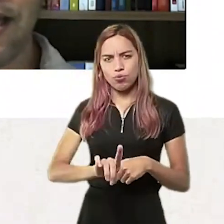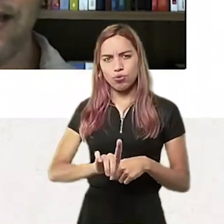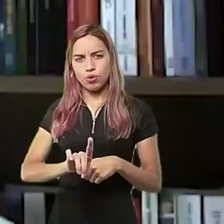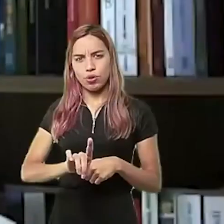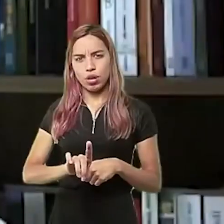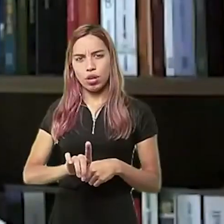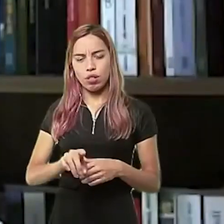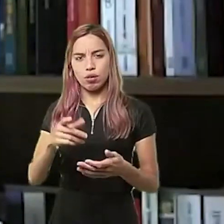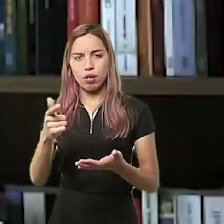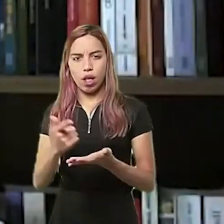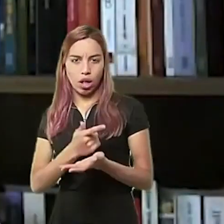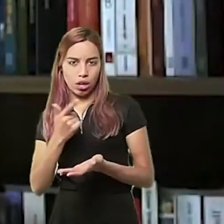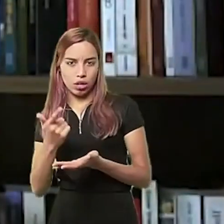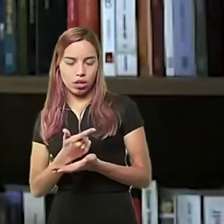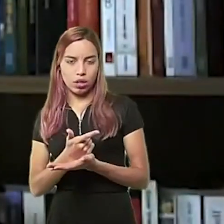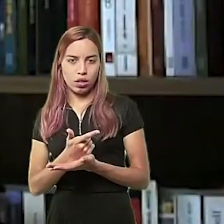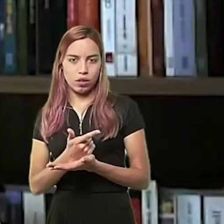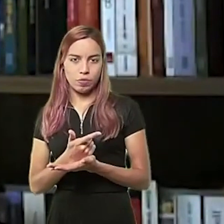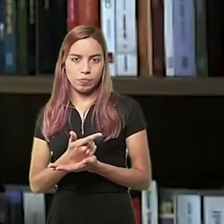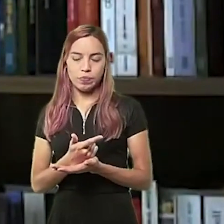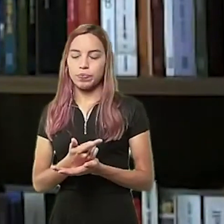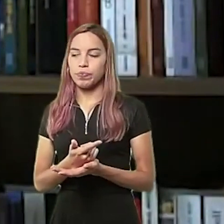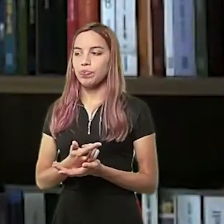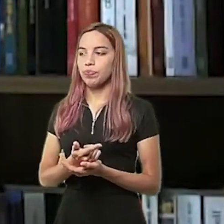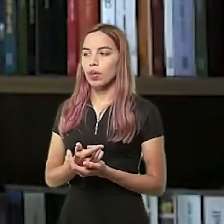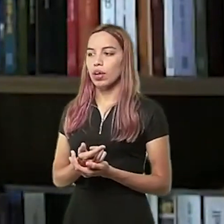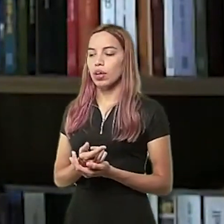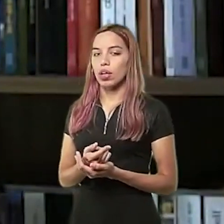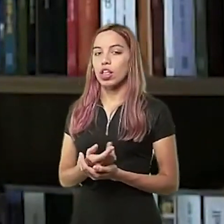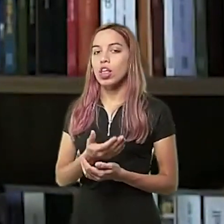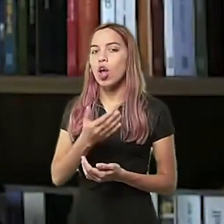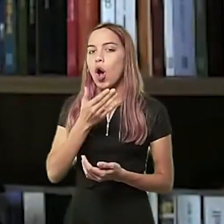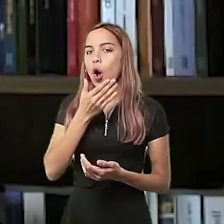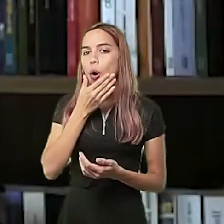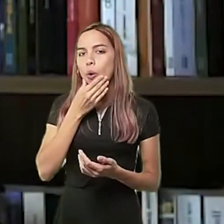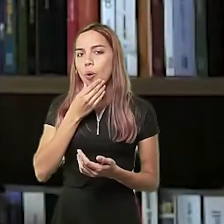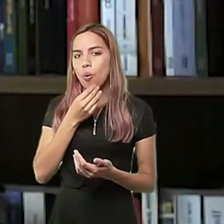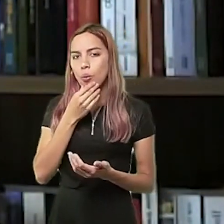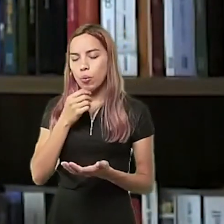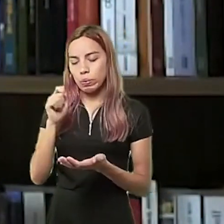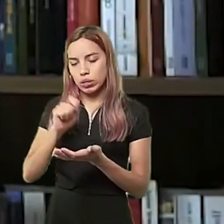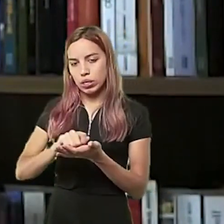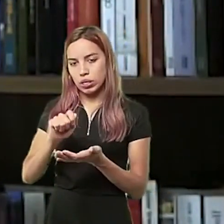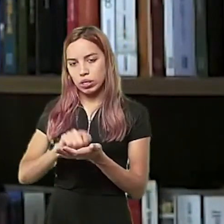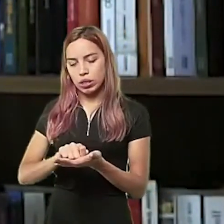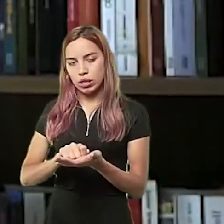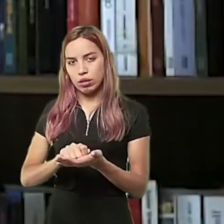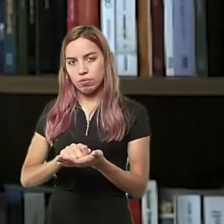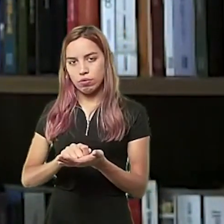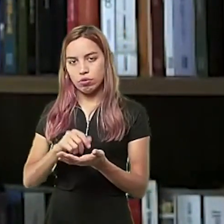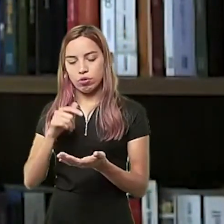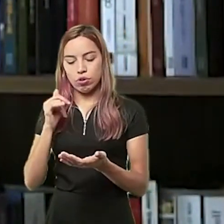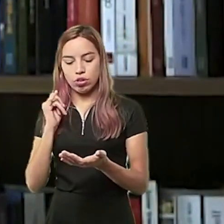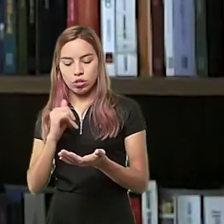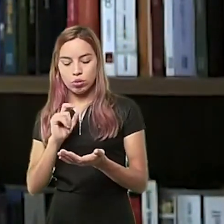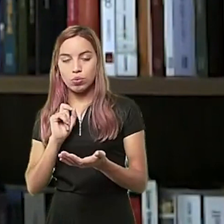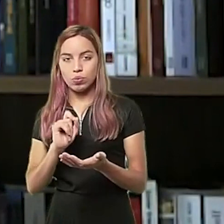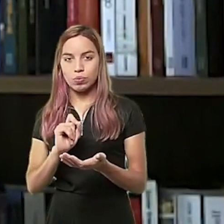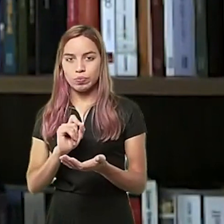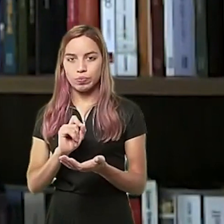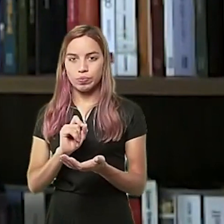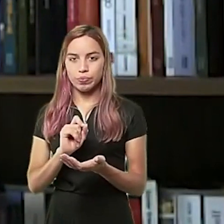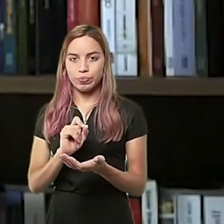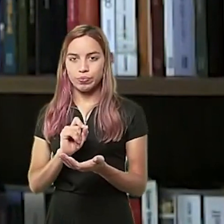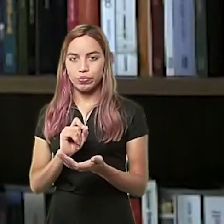Cândido, ele nesse texto, ele conceitua a literatura de